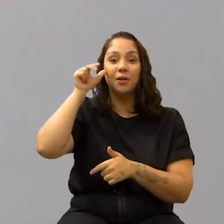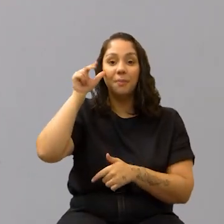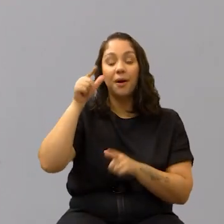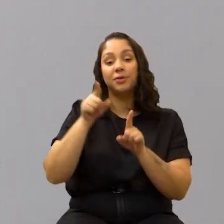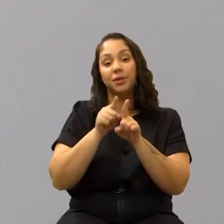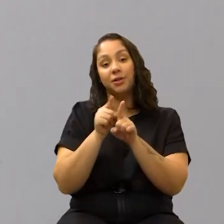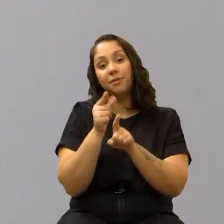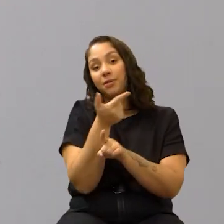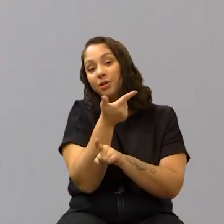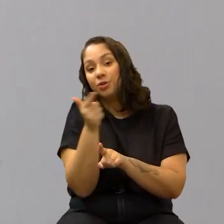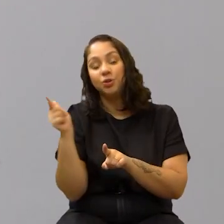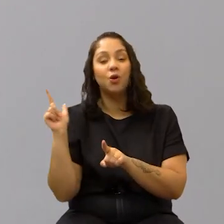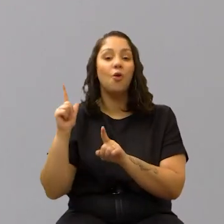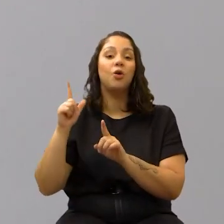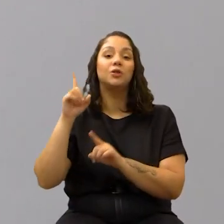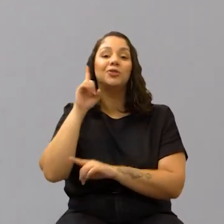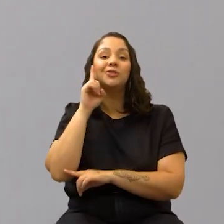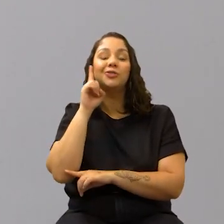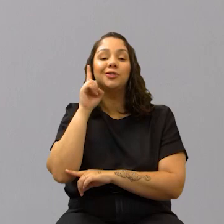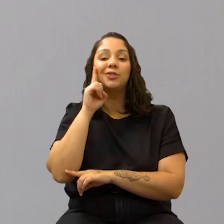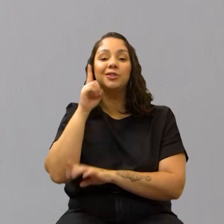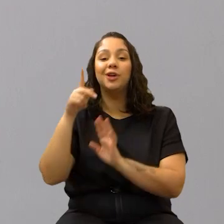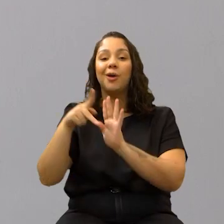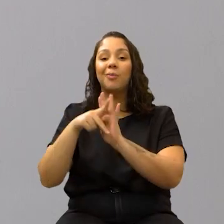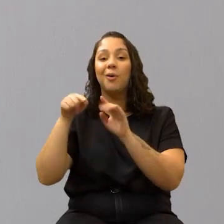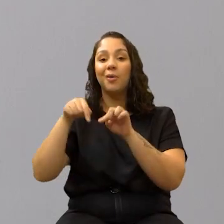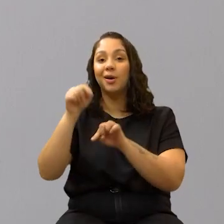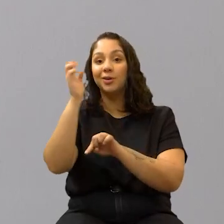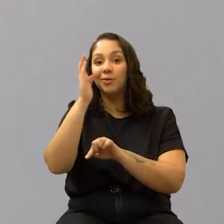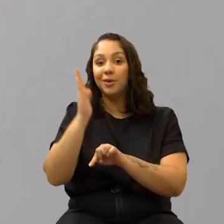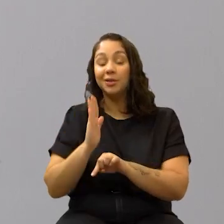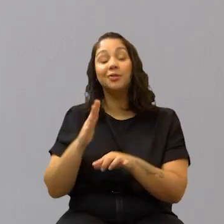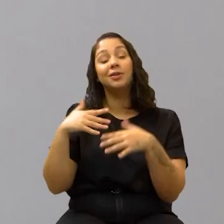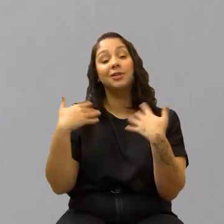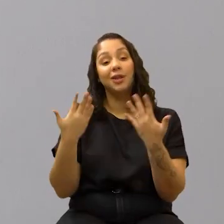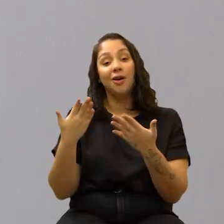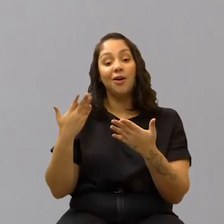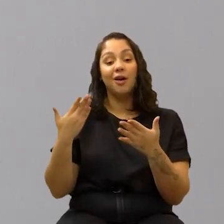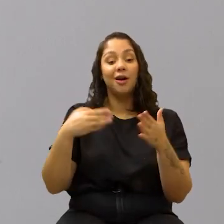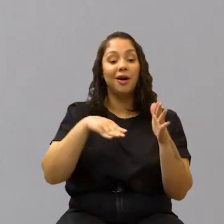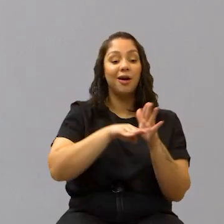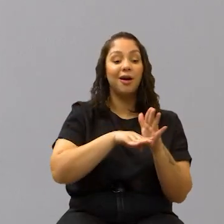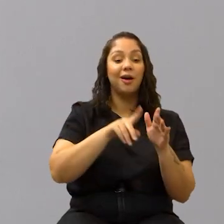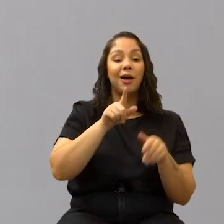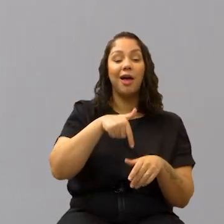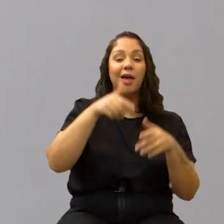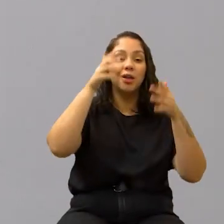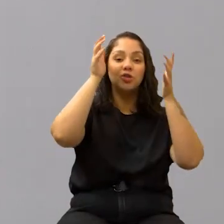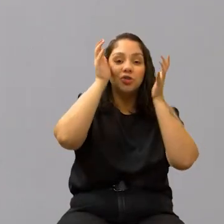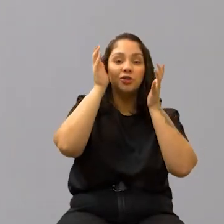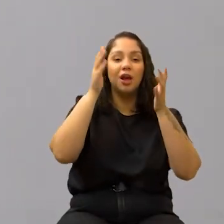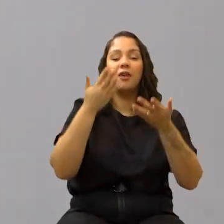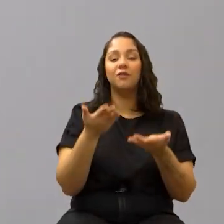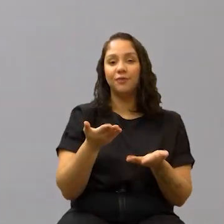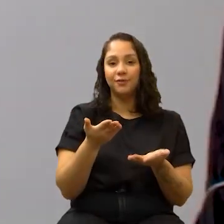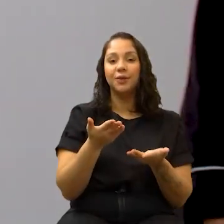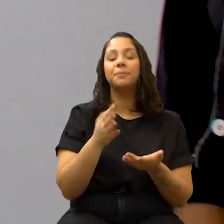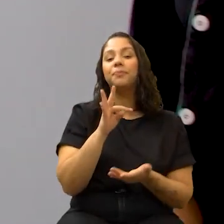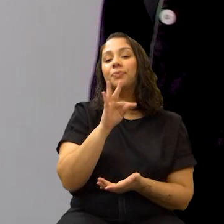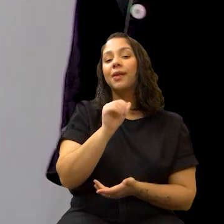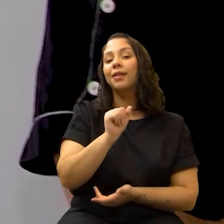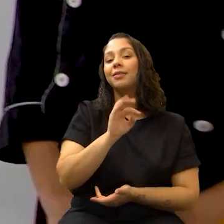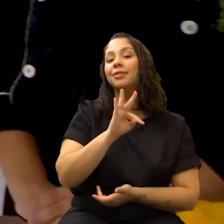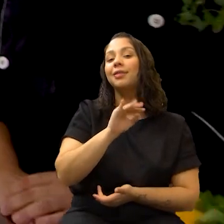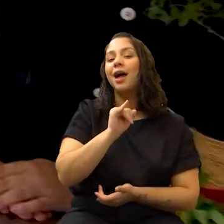prato tradicional da Páscoa e também de outras datas comemorativas na mesa do brasileiro. Por isso viemos até a chefe